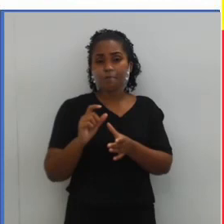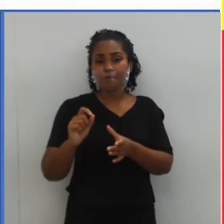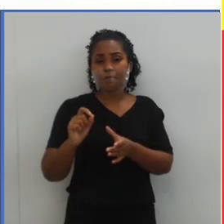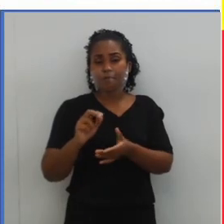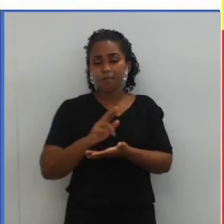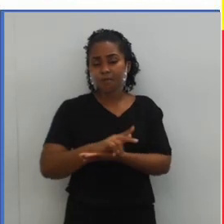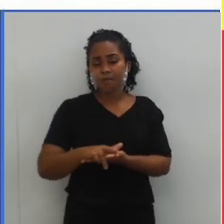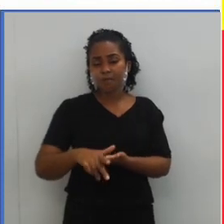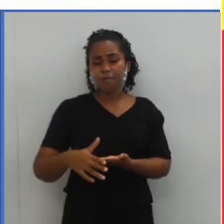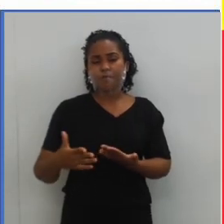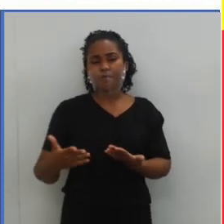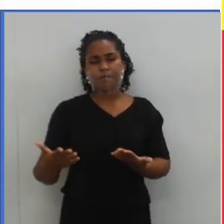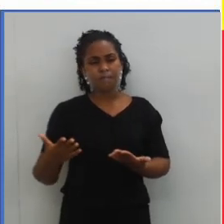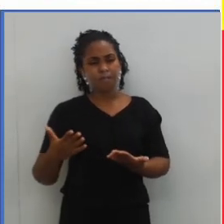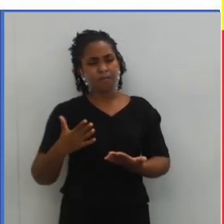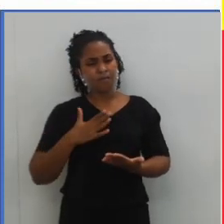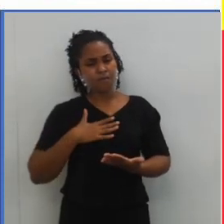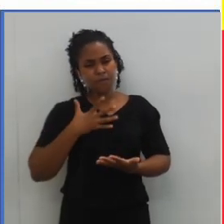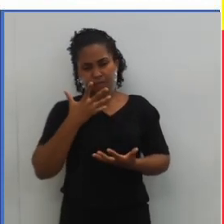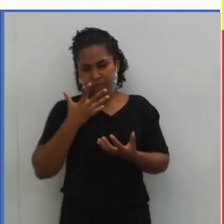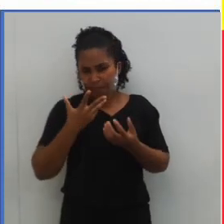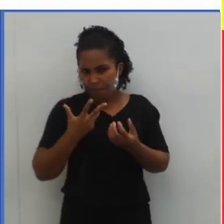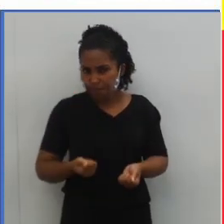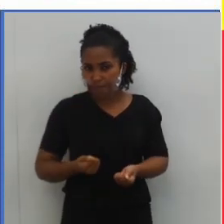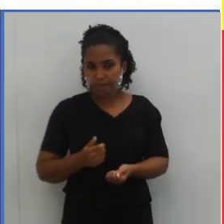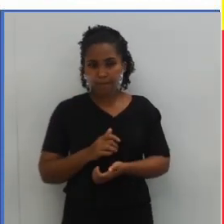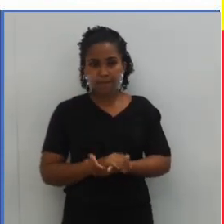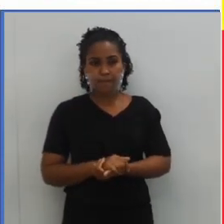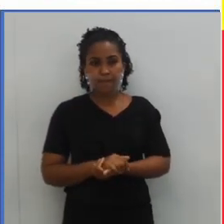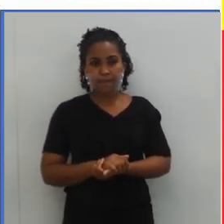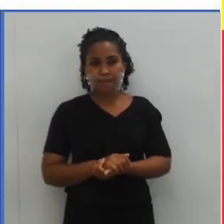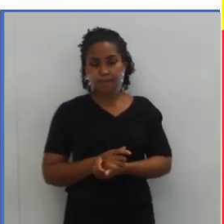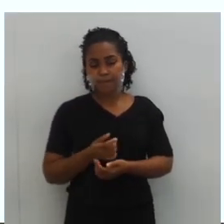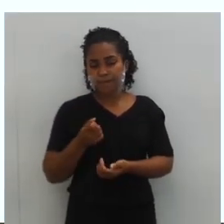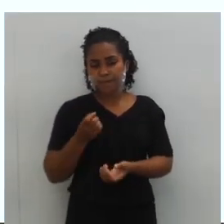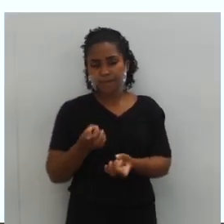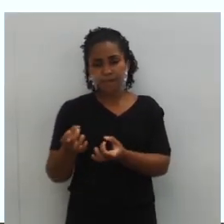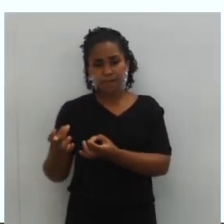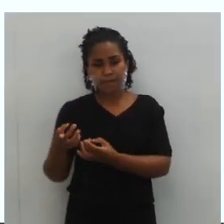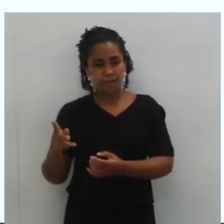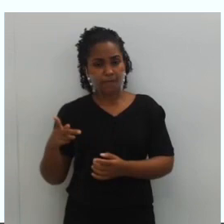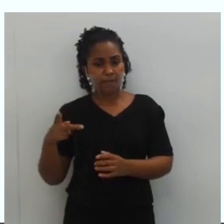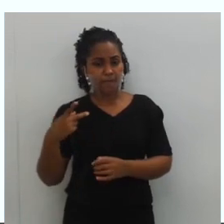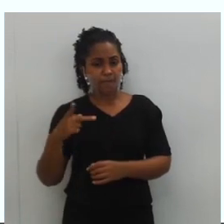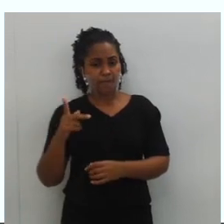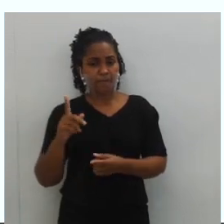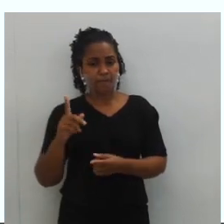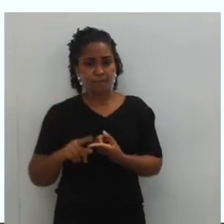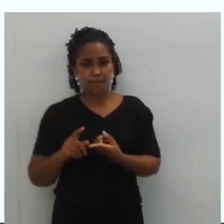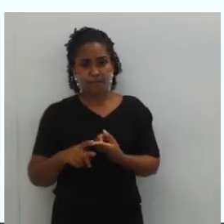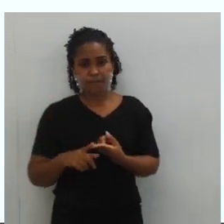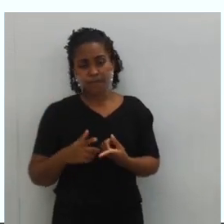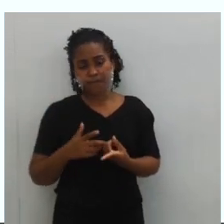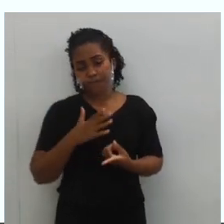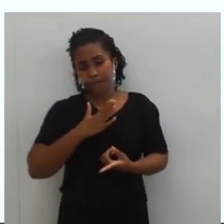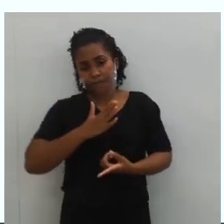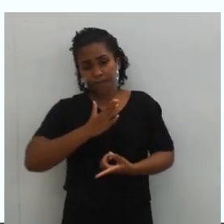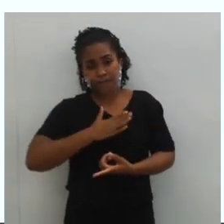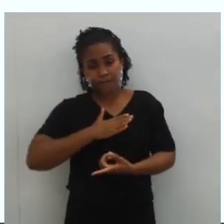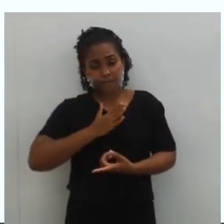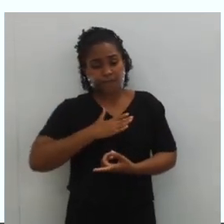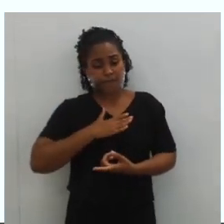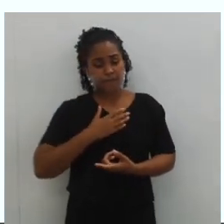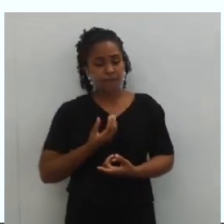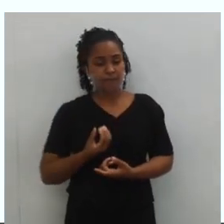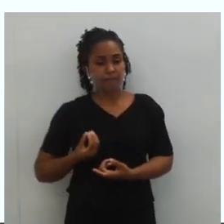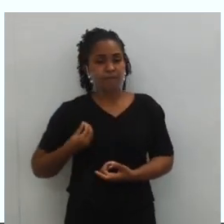construir outras coisas, e ela não aceita, ela não vai vender o apartamento dela para ninguém, ali era o